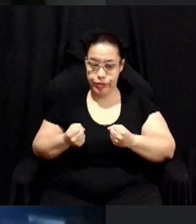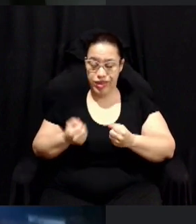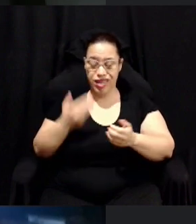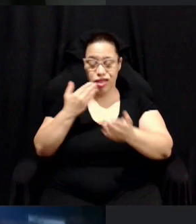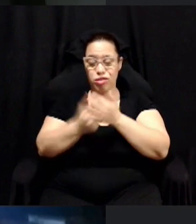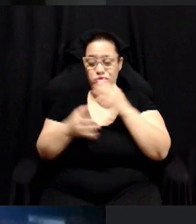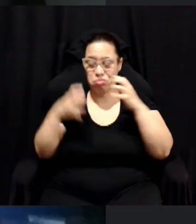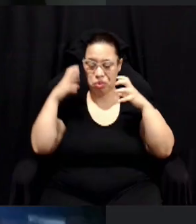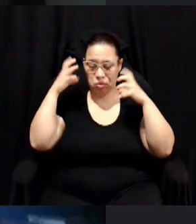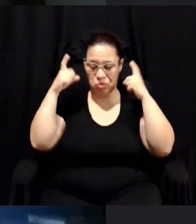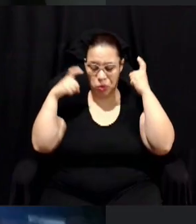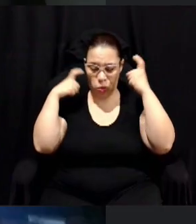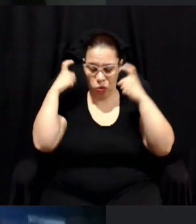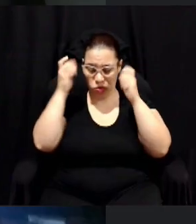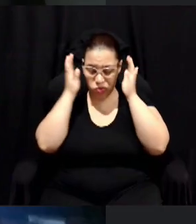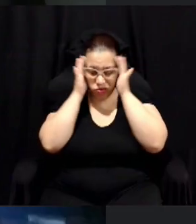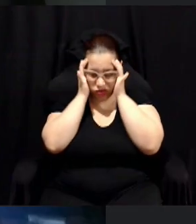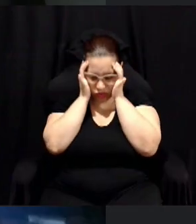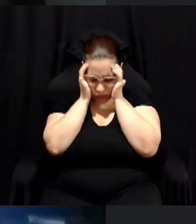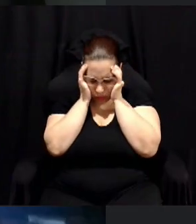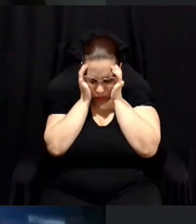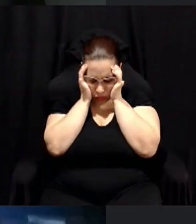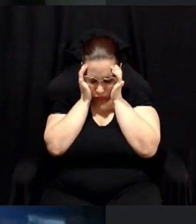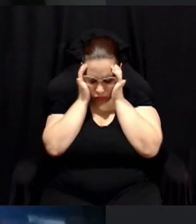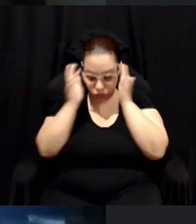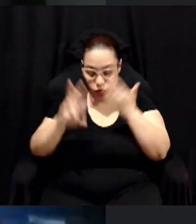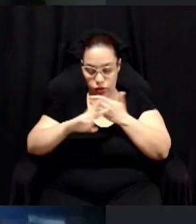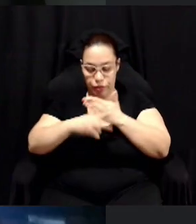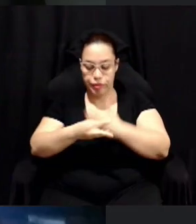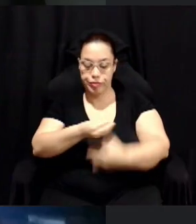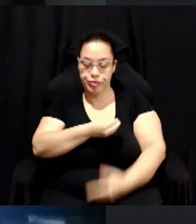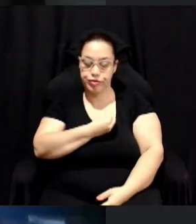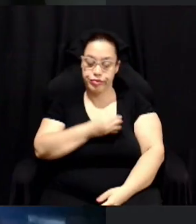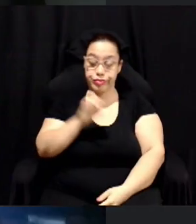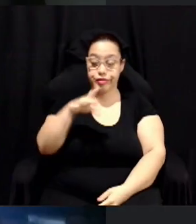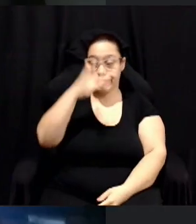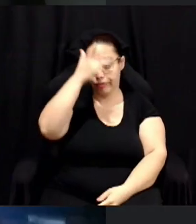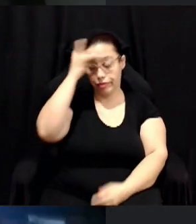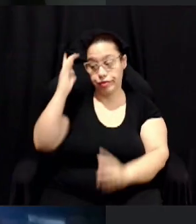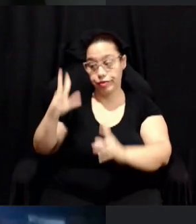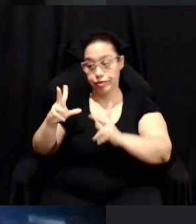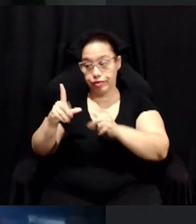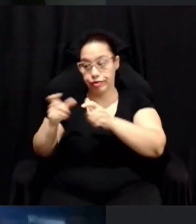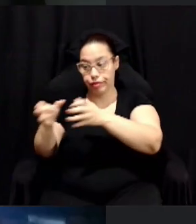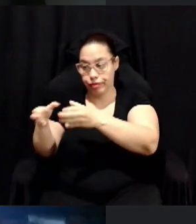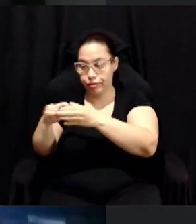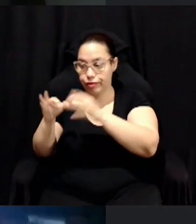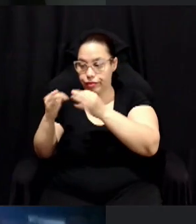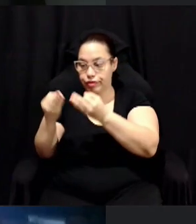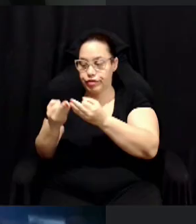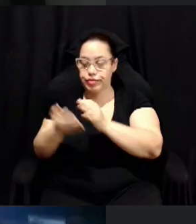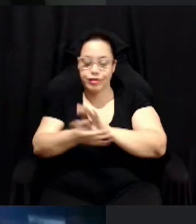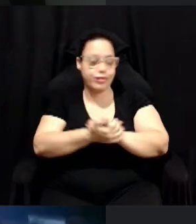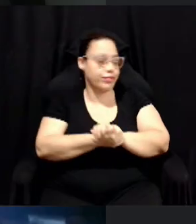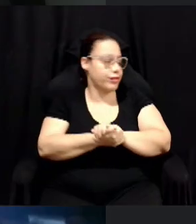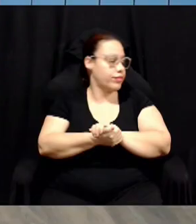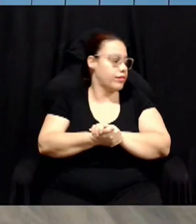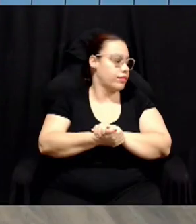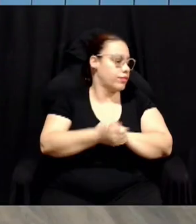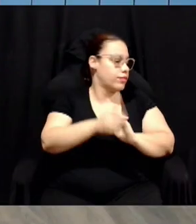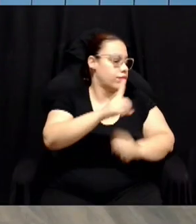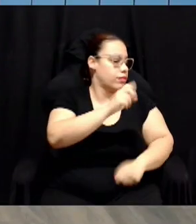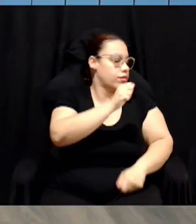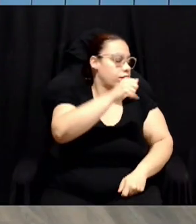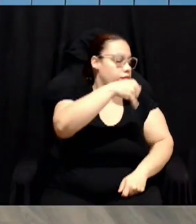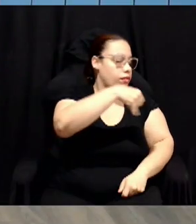realmente é um diagnóstico que impacta muito a vida não só da pessoa, mas de todo aquele núcleo familiar. Beleza, Dani, até